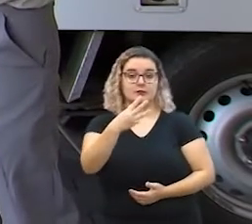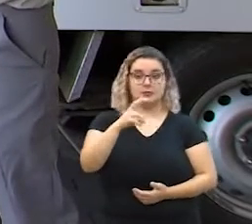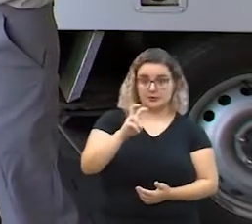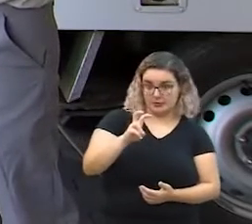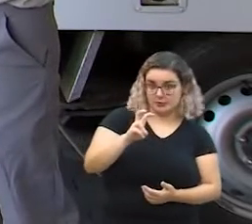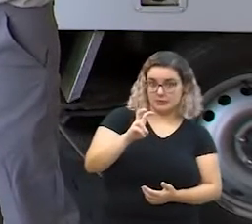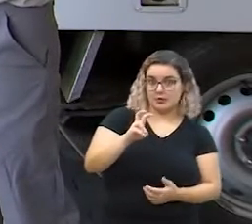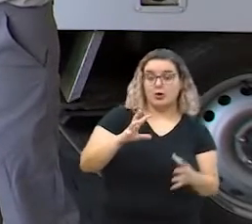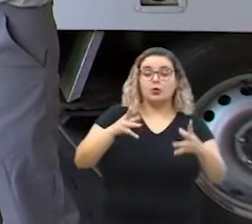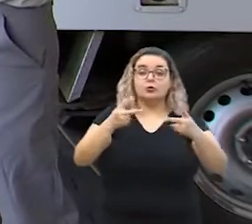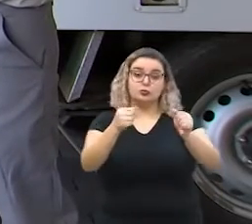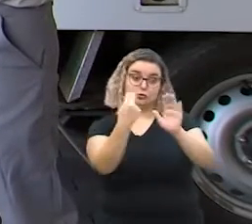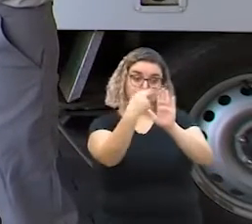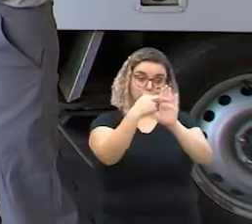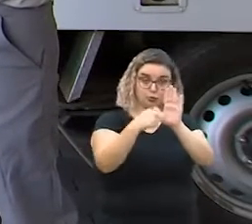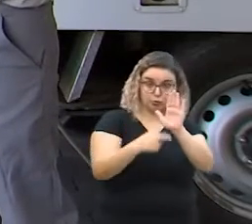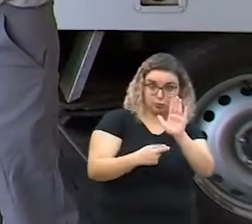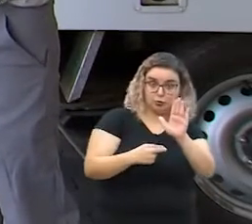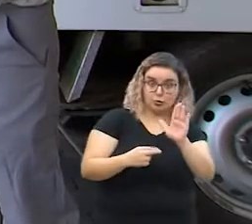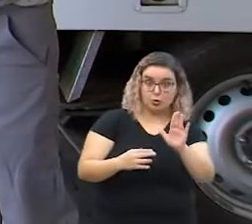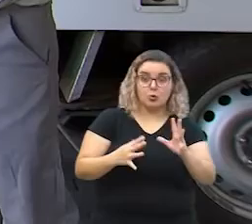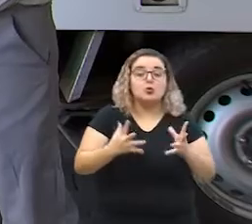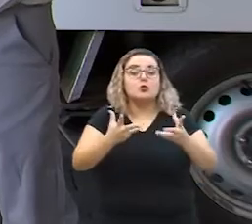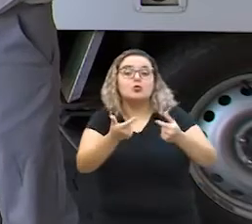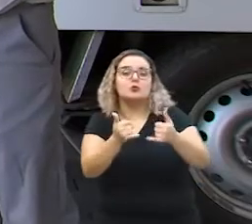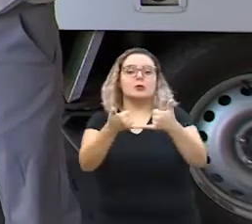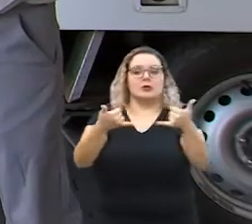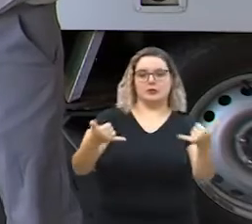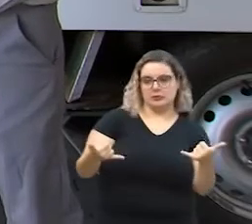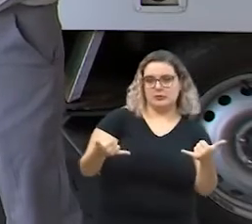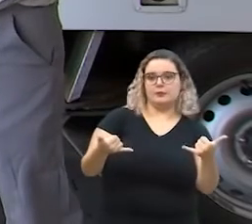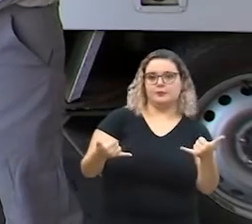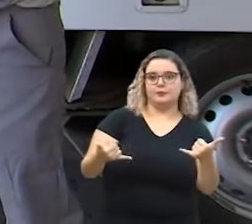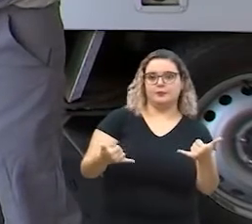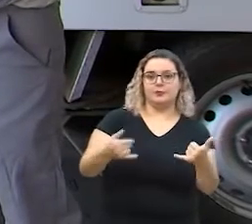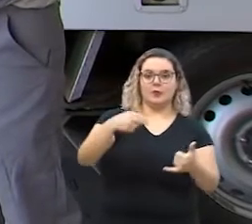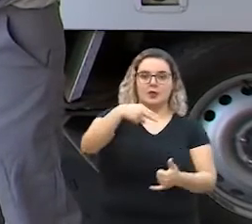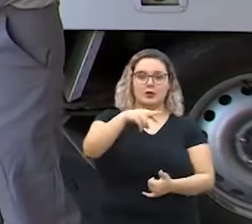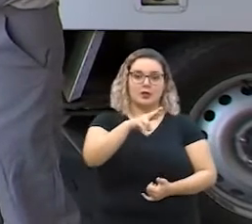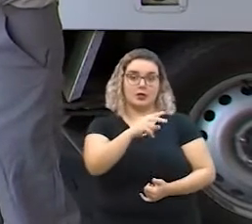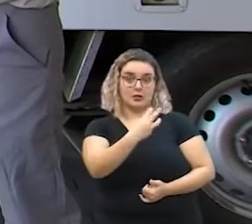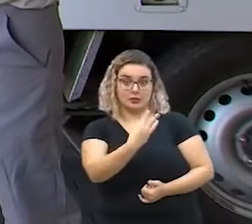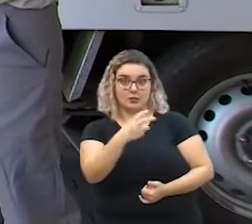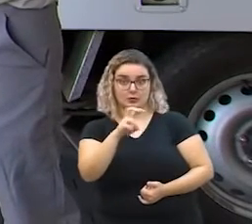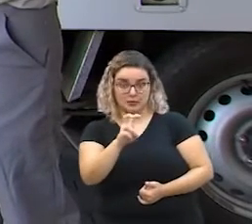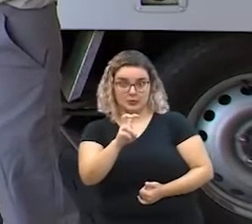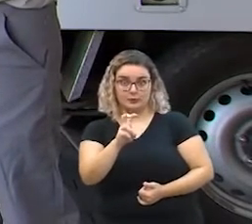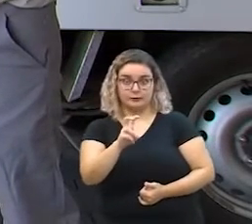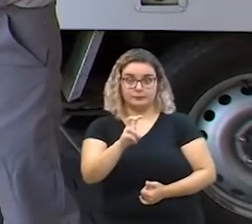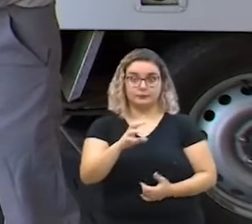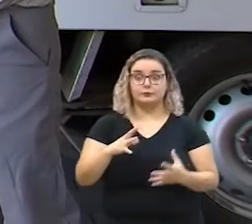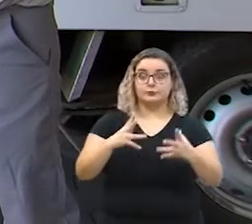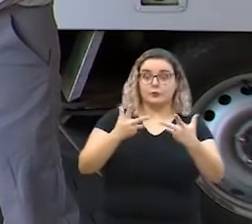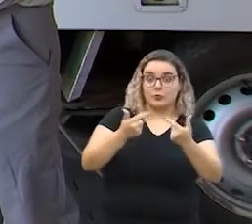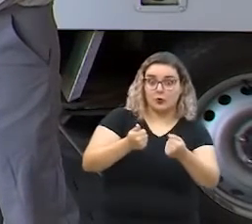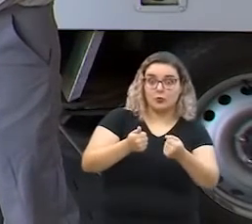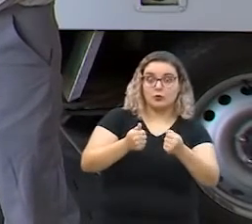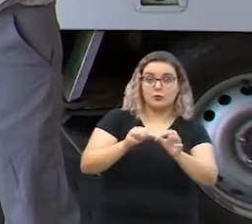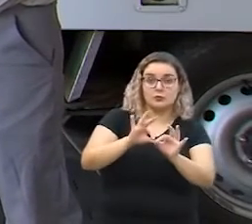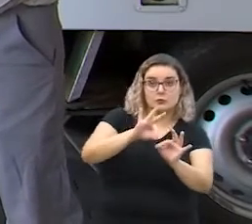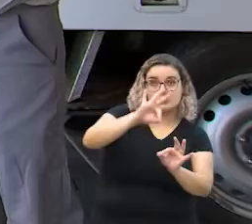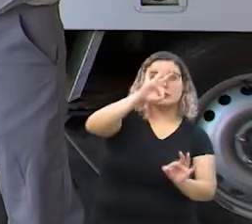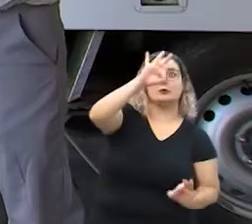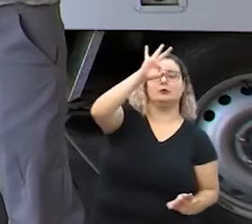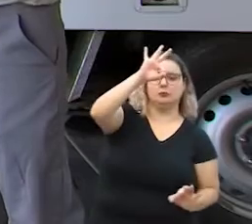aqui norma, é a norma que rege toda a parte da eletricidade. E a NR35 trabalha especificamente em altura,